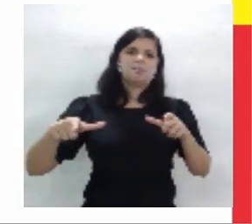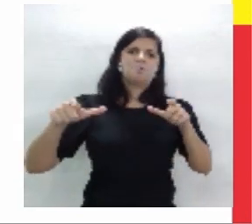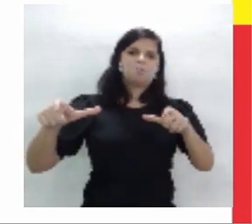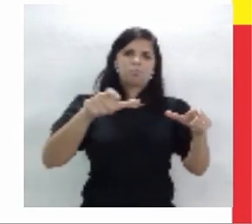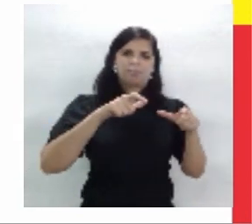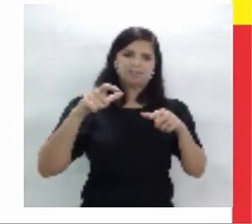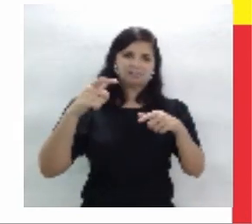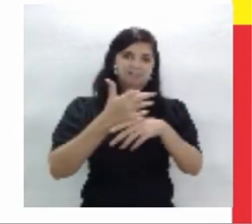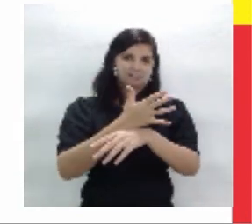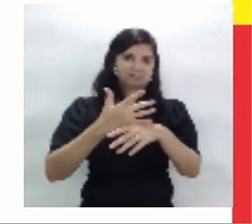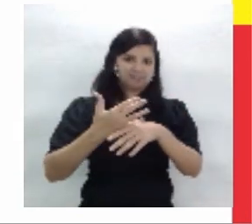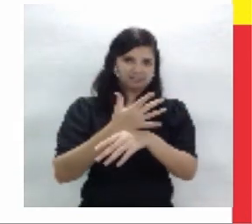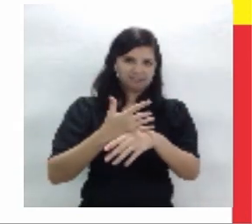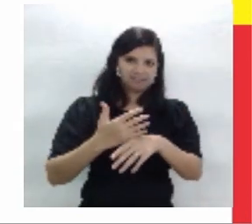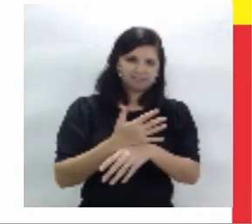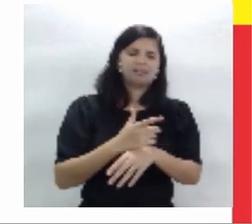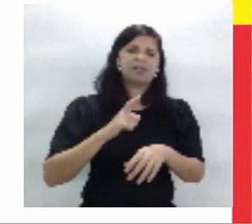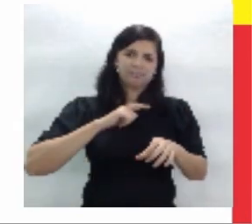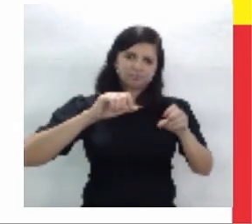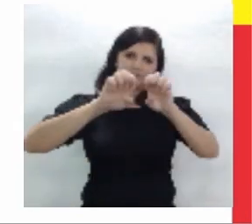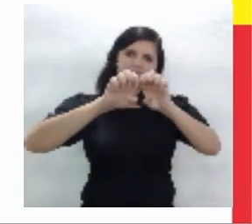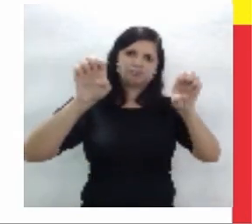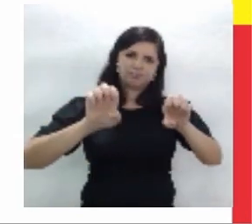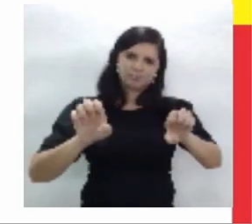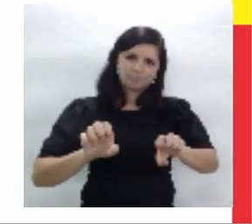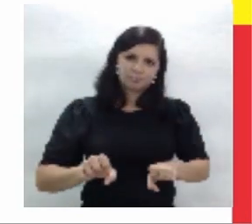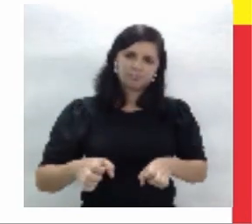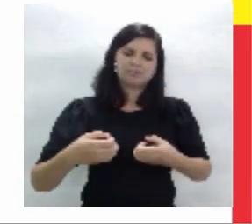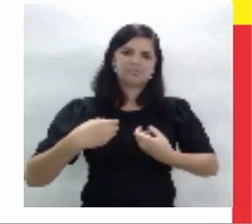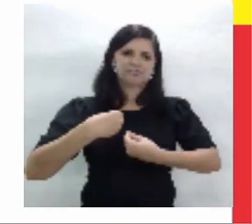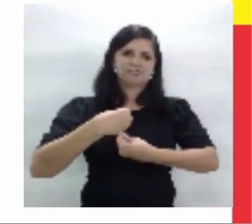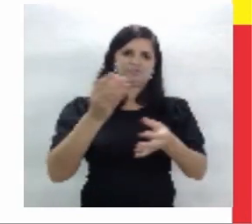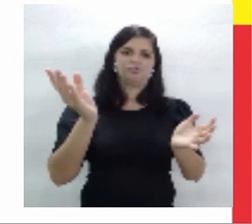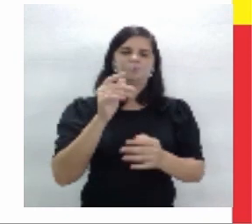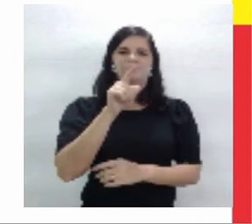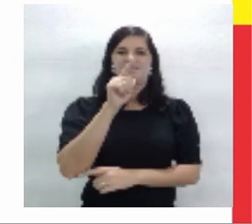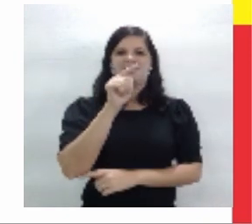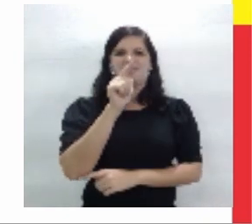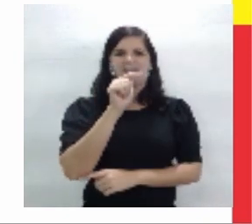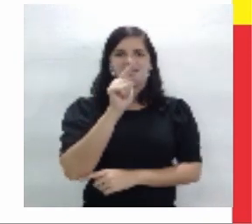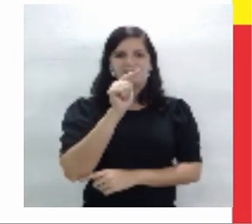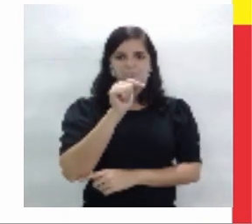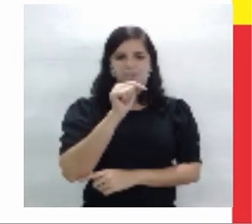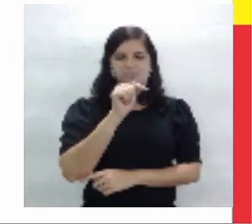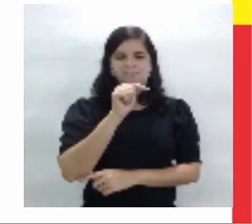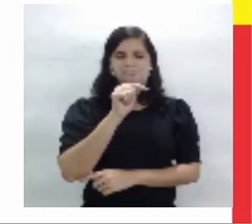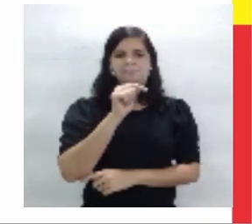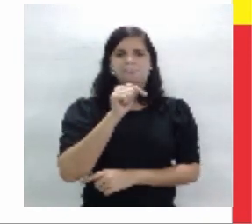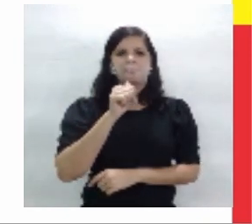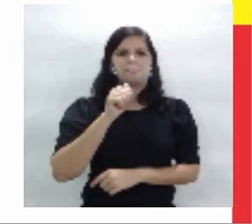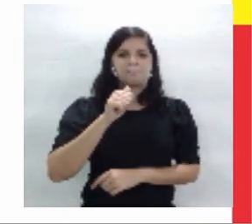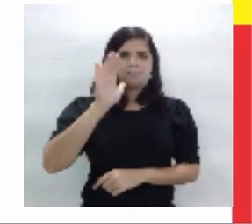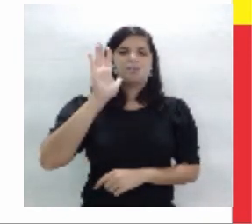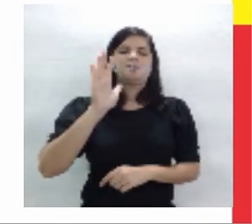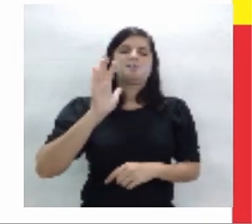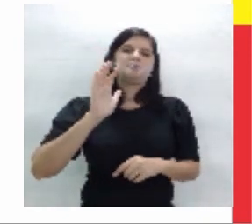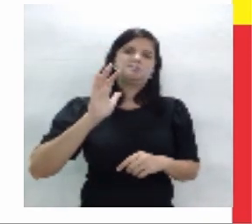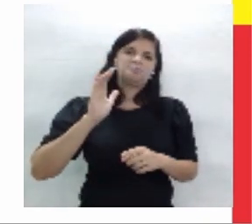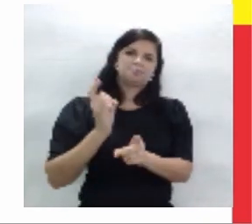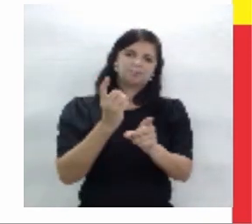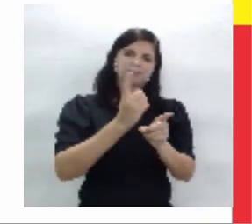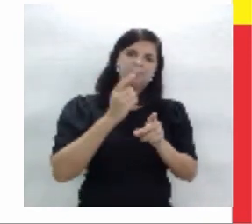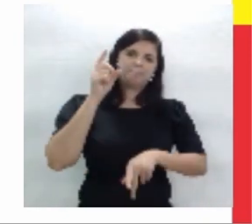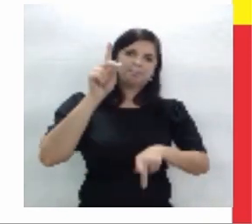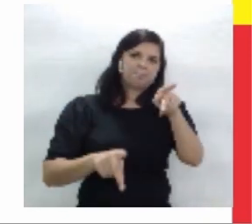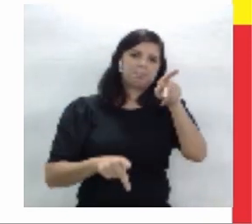possuem mais estruturas, né, de distribuição de água, tá? Por se encontrarem com sua maior